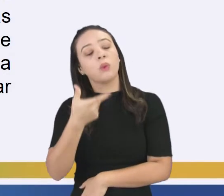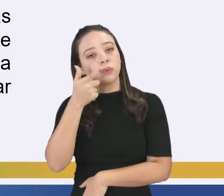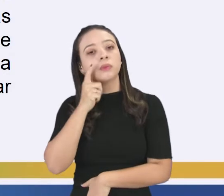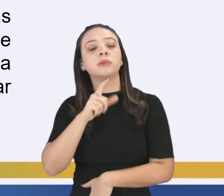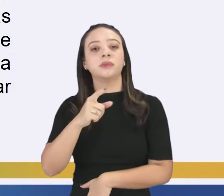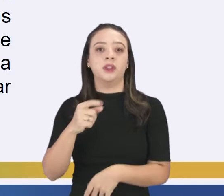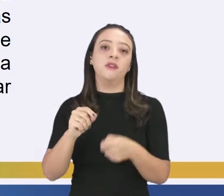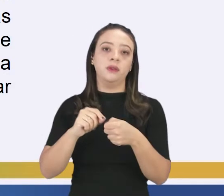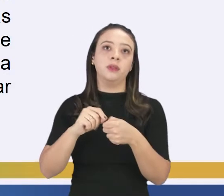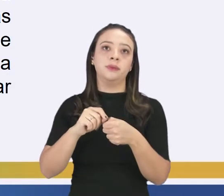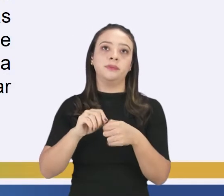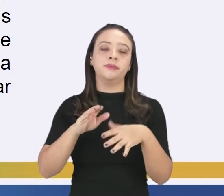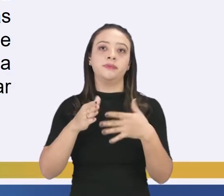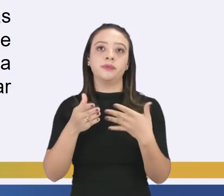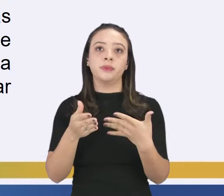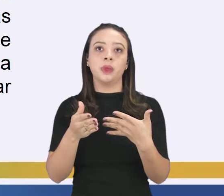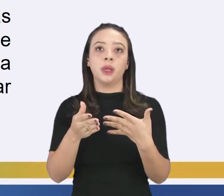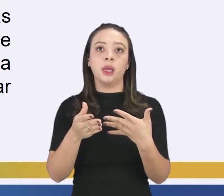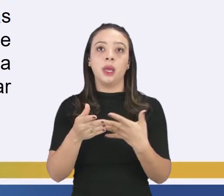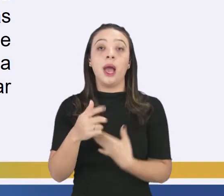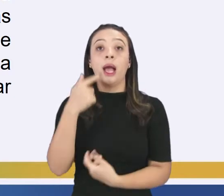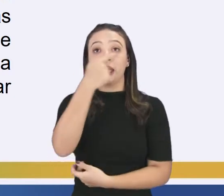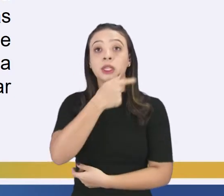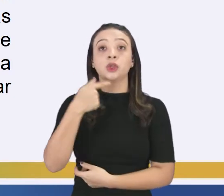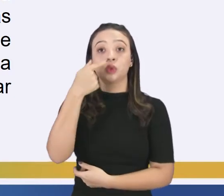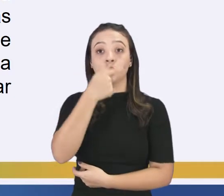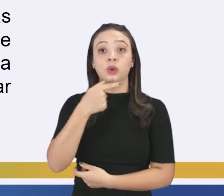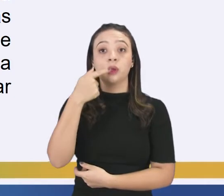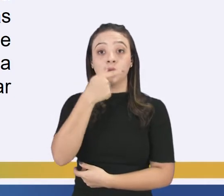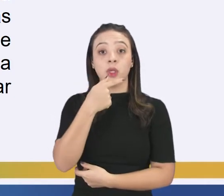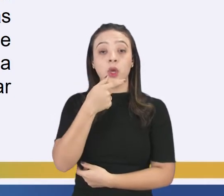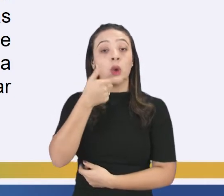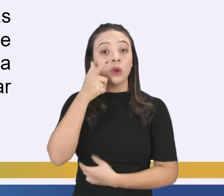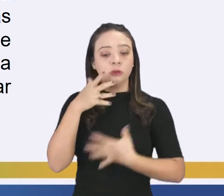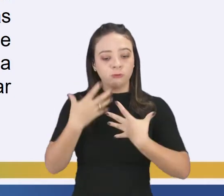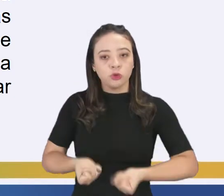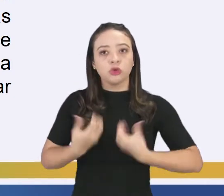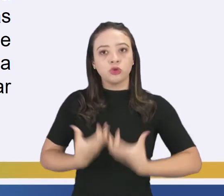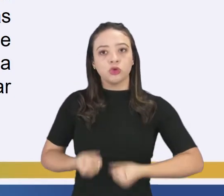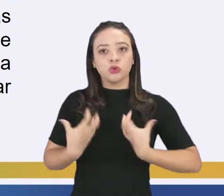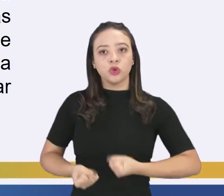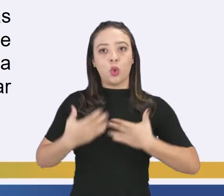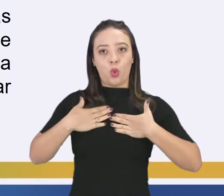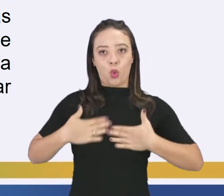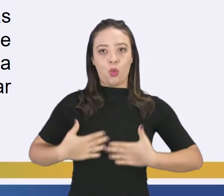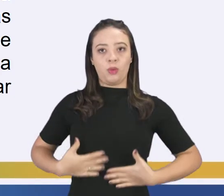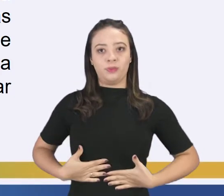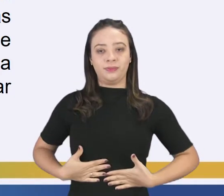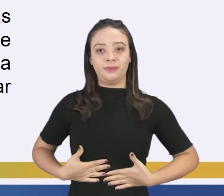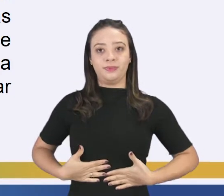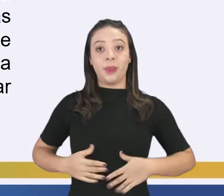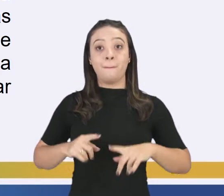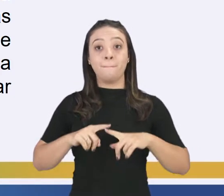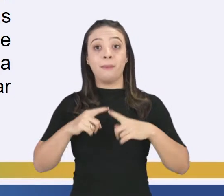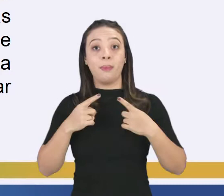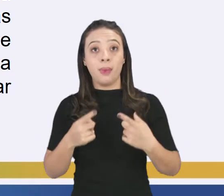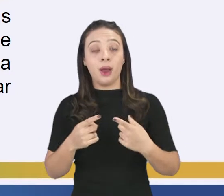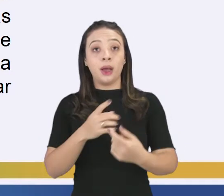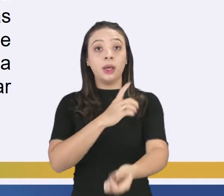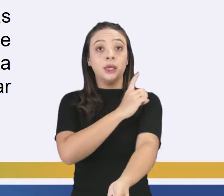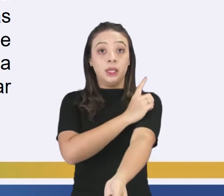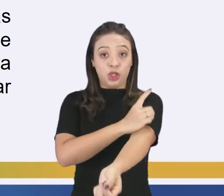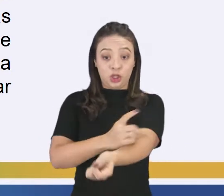a glicose, o combustível das nossas células, seja devidamente captada. No diabetes tipo 2, a insulina não funciona